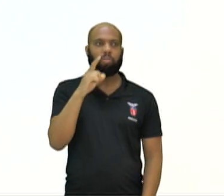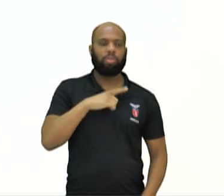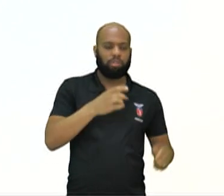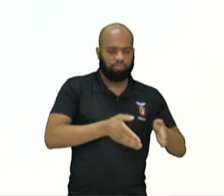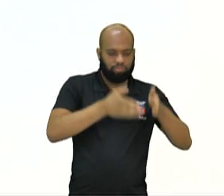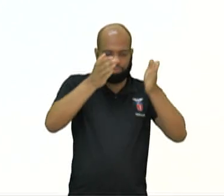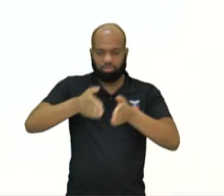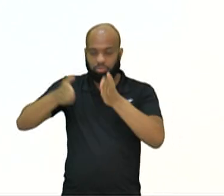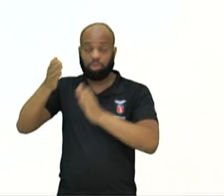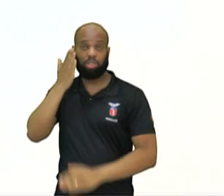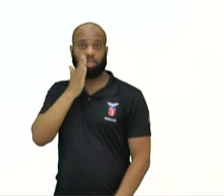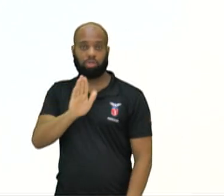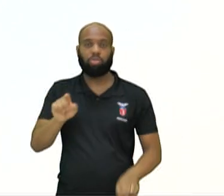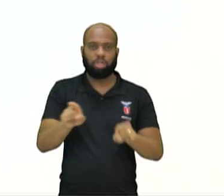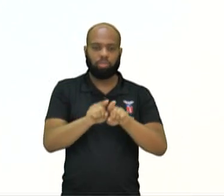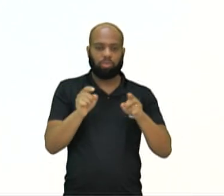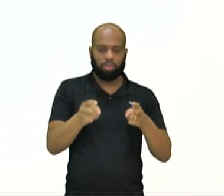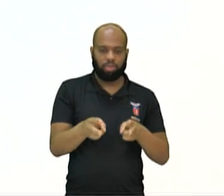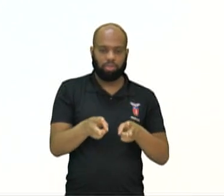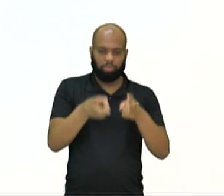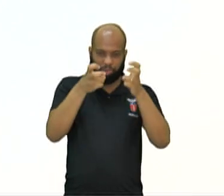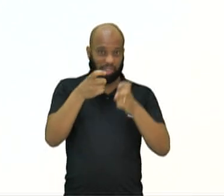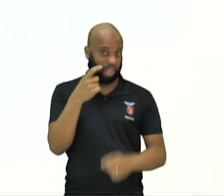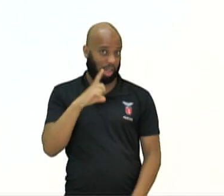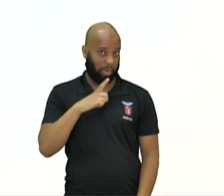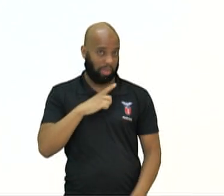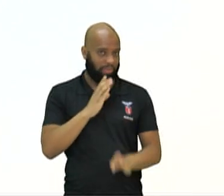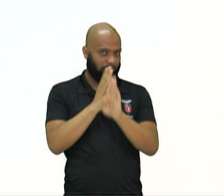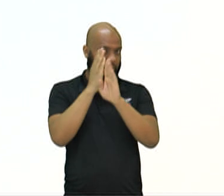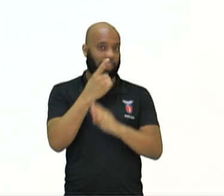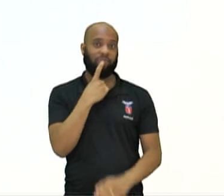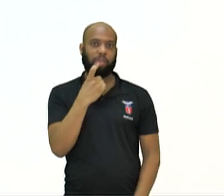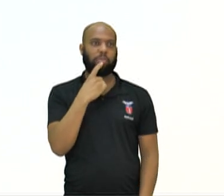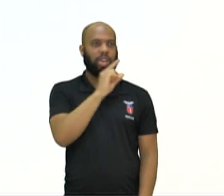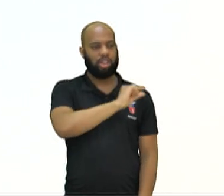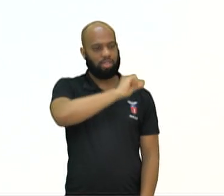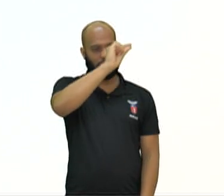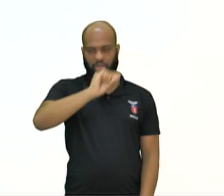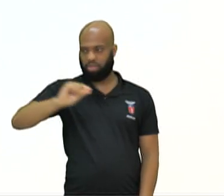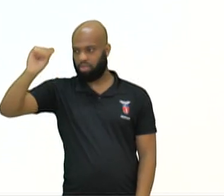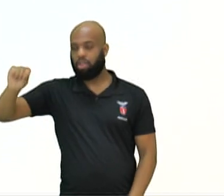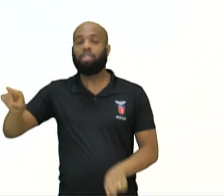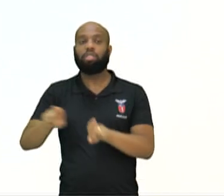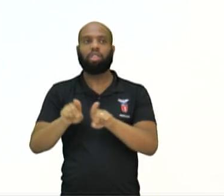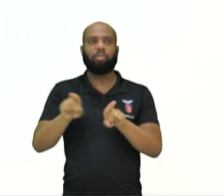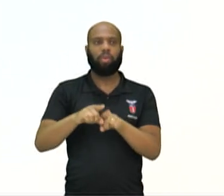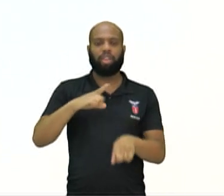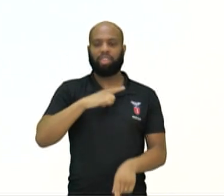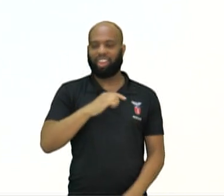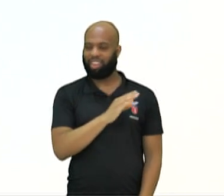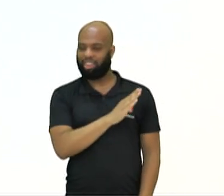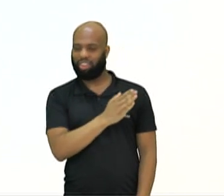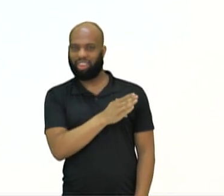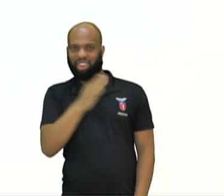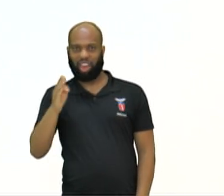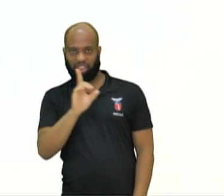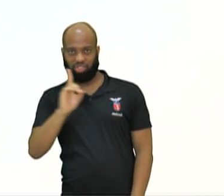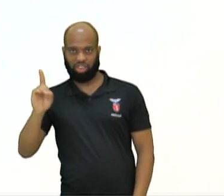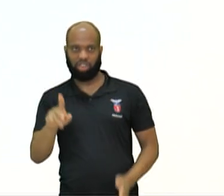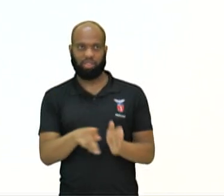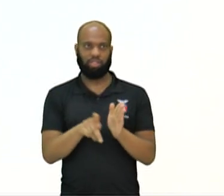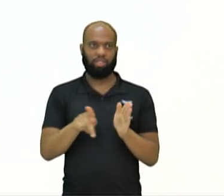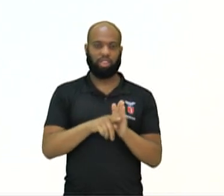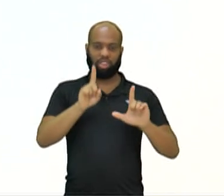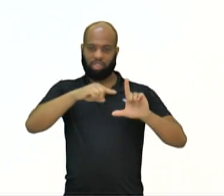azuis, identifique também a linha vermelha. Observe que do lado direito desse gráfico você vai observar uma